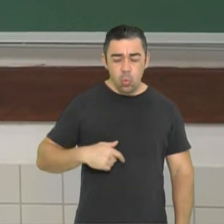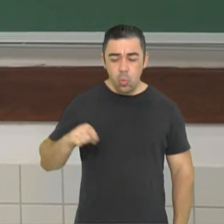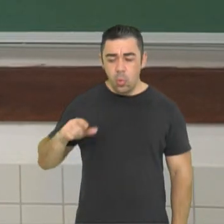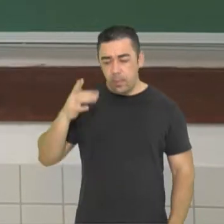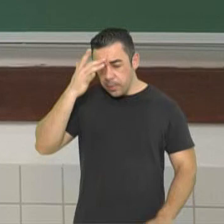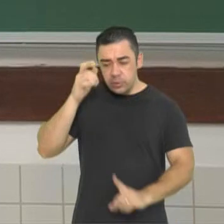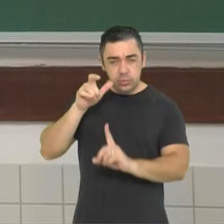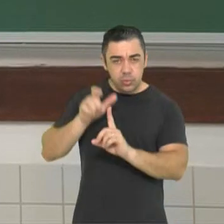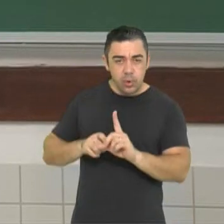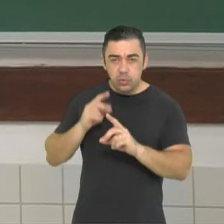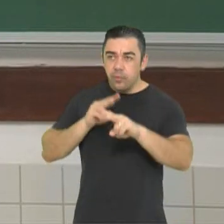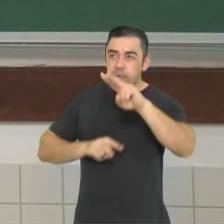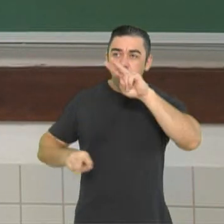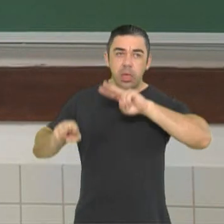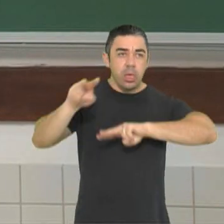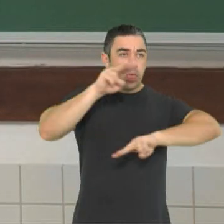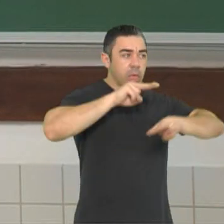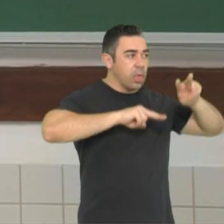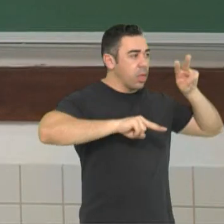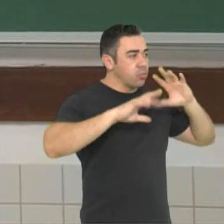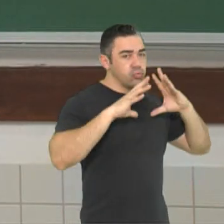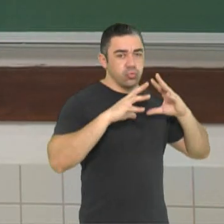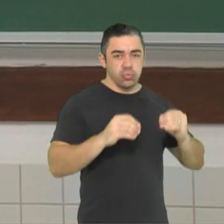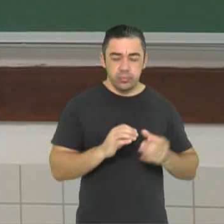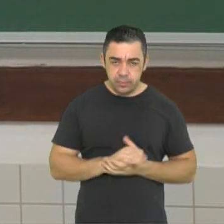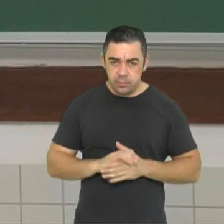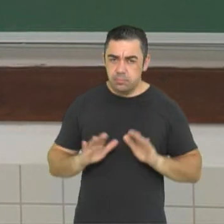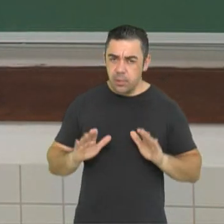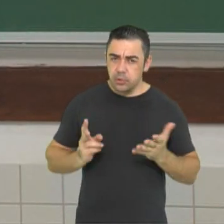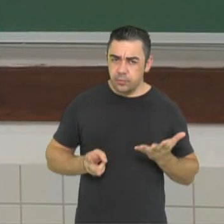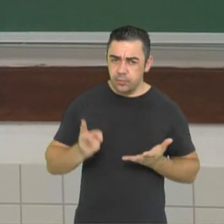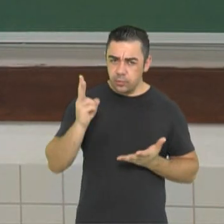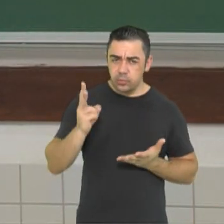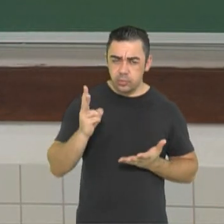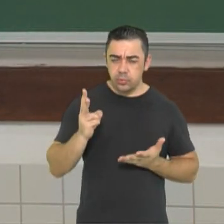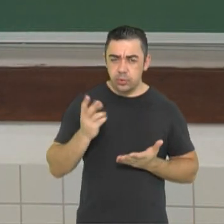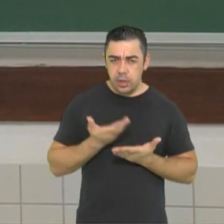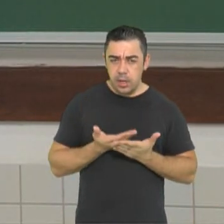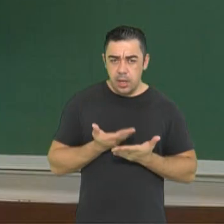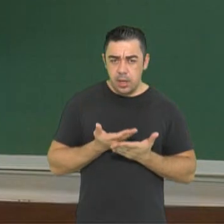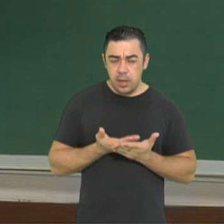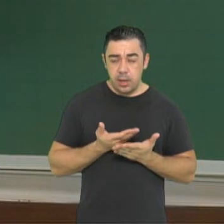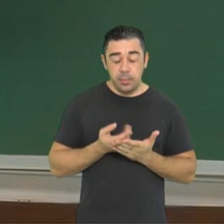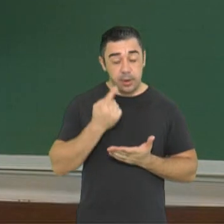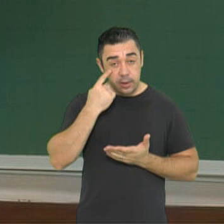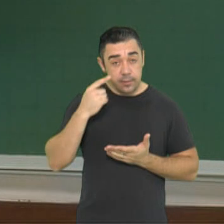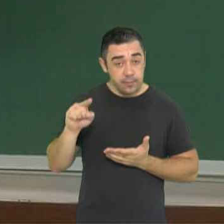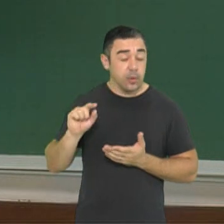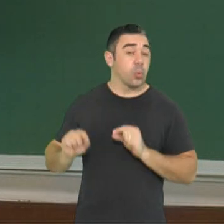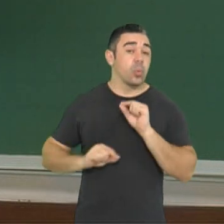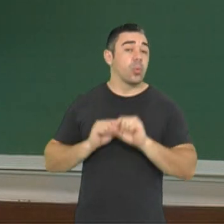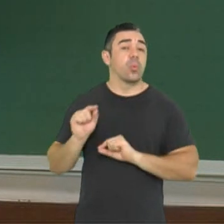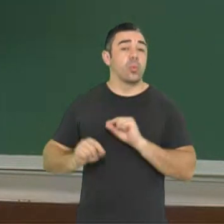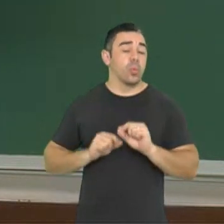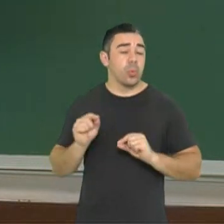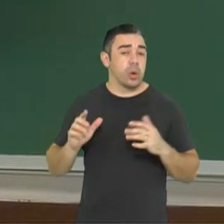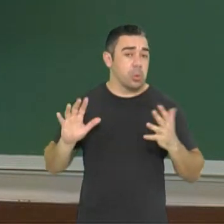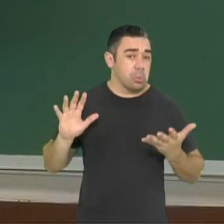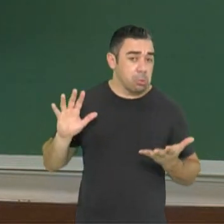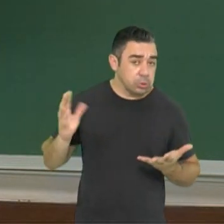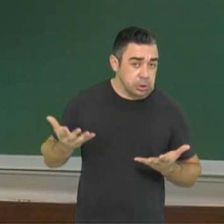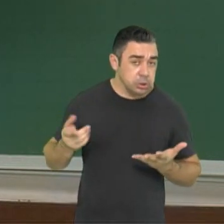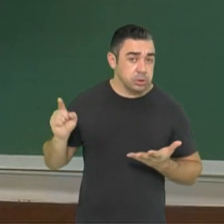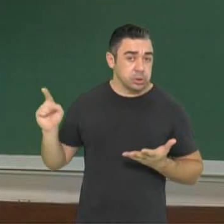e visualizasse tudo o que está acontecendo. Mas vamos continuar a nossa aula para a gente ver, afinal, que fim vai